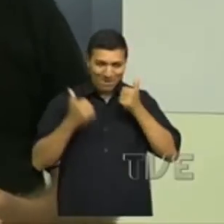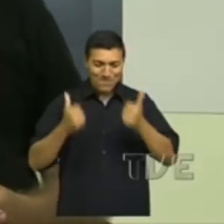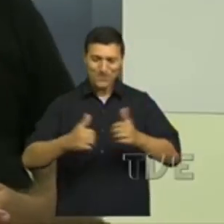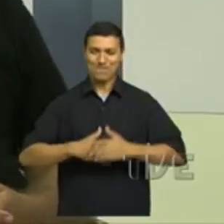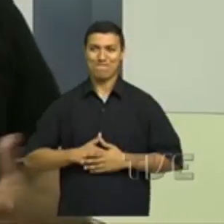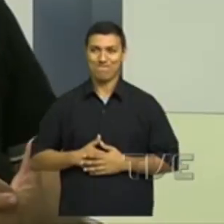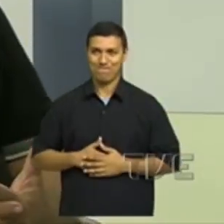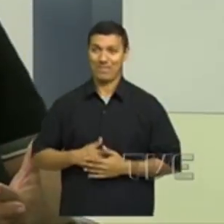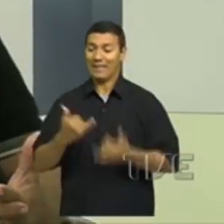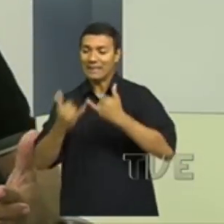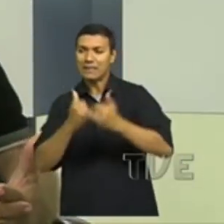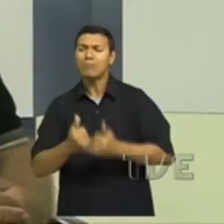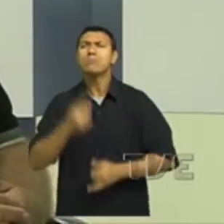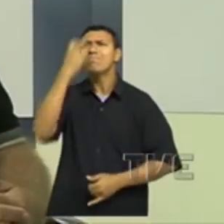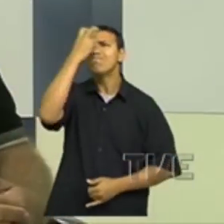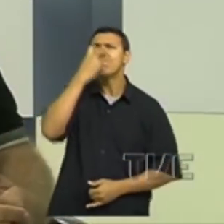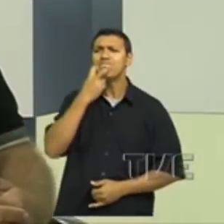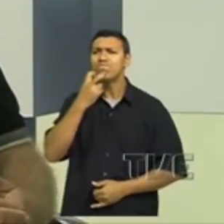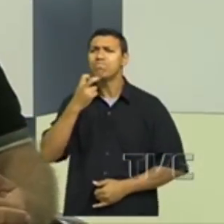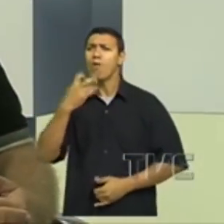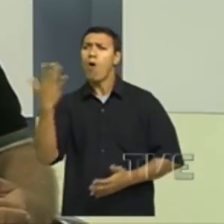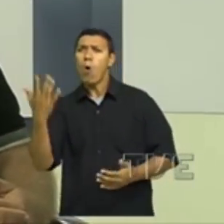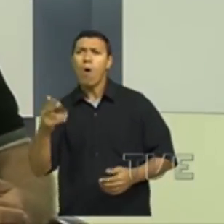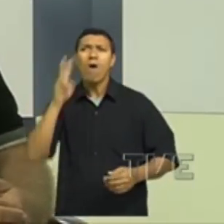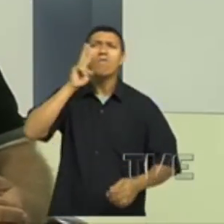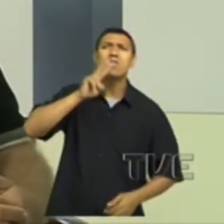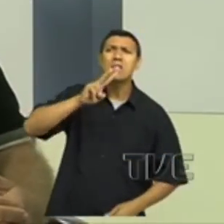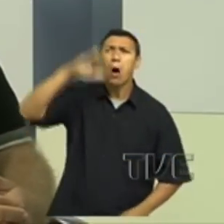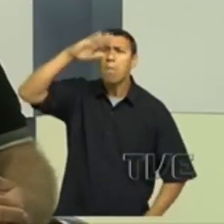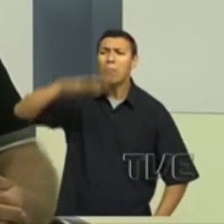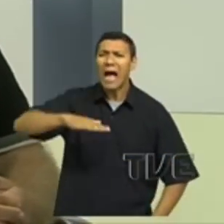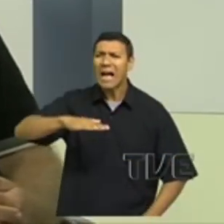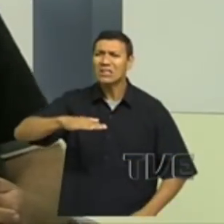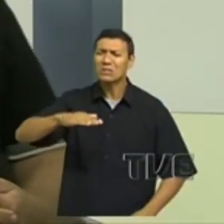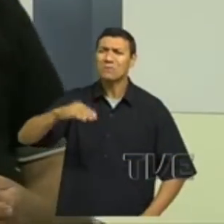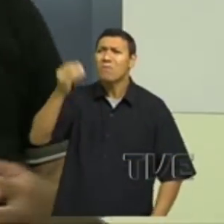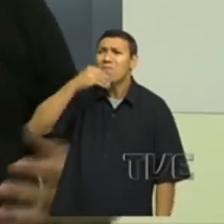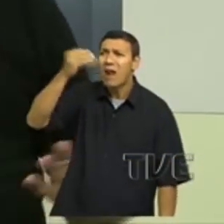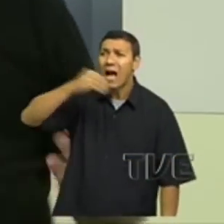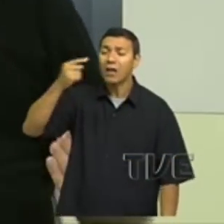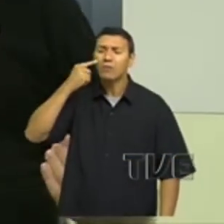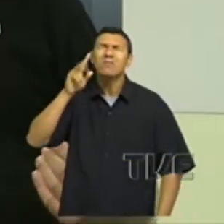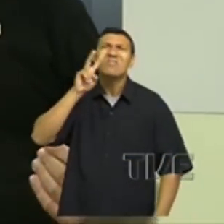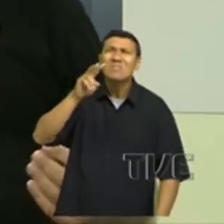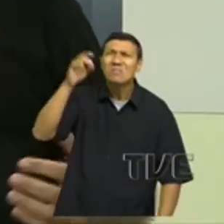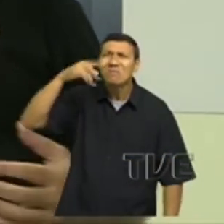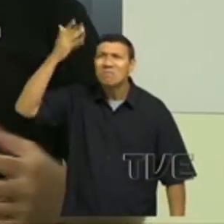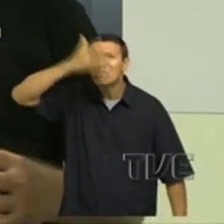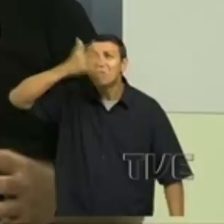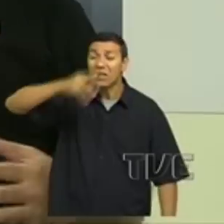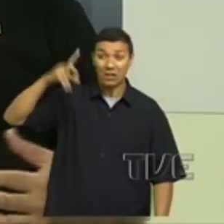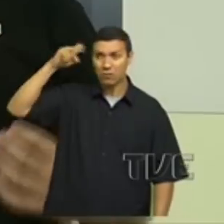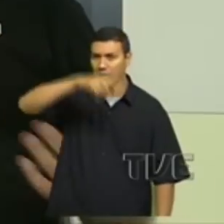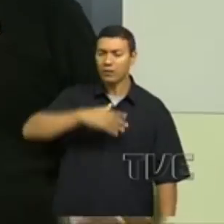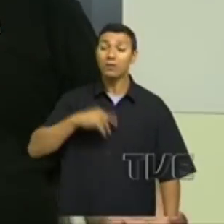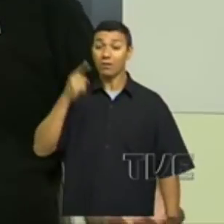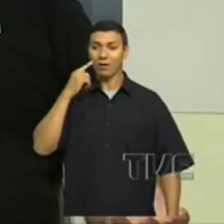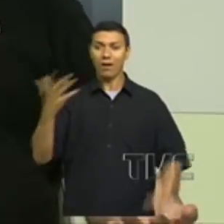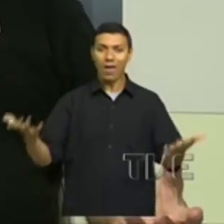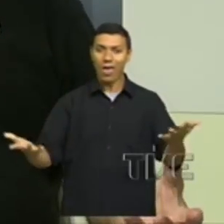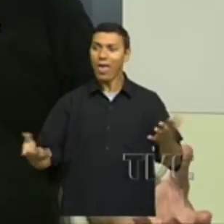quem não enxerga ou enxerga pouco, precisa saber ter uma descrição, isso que é o